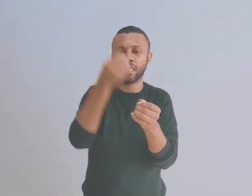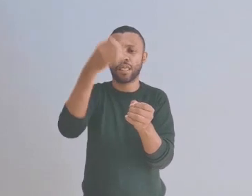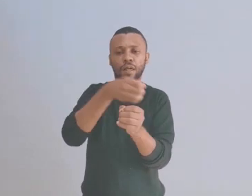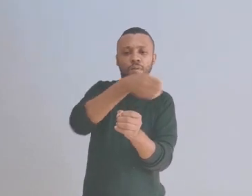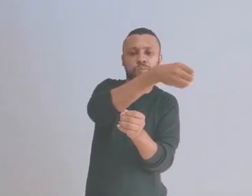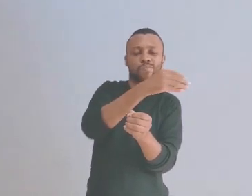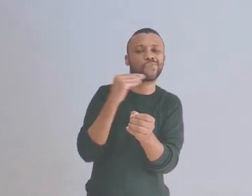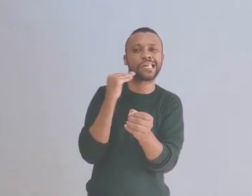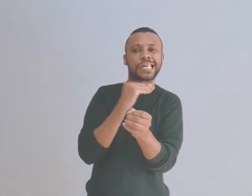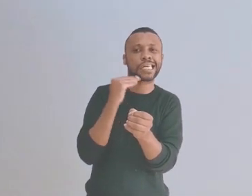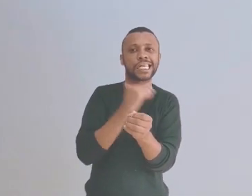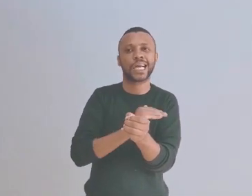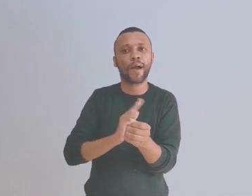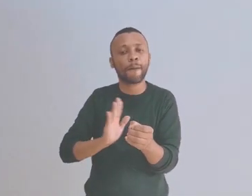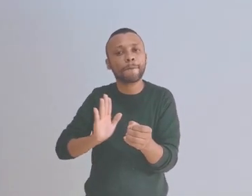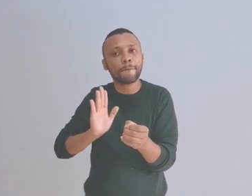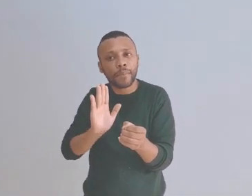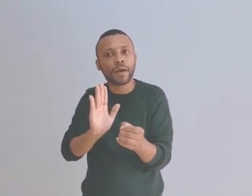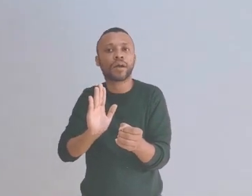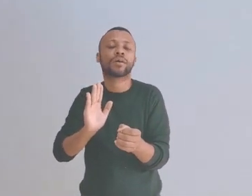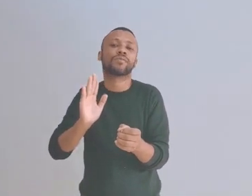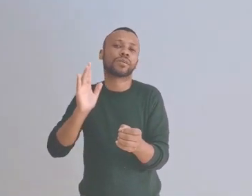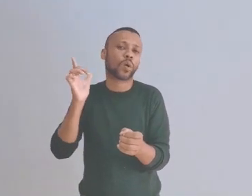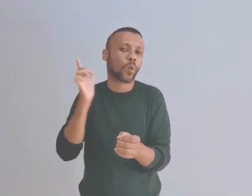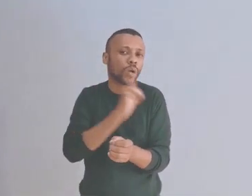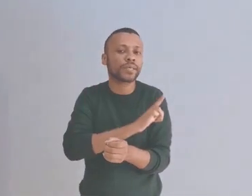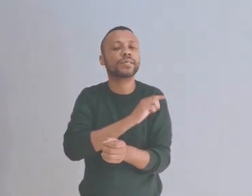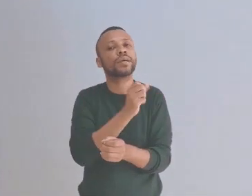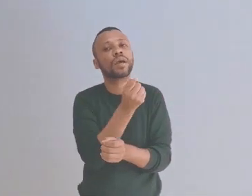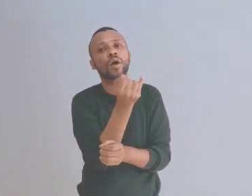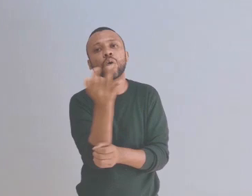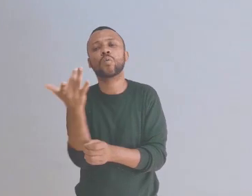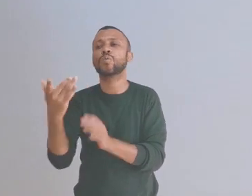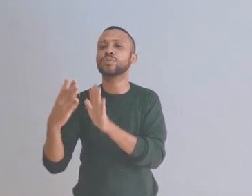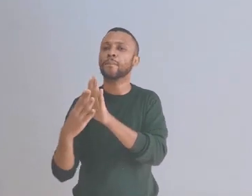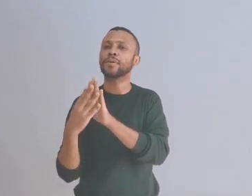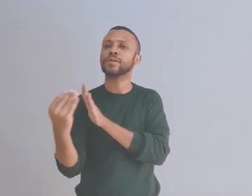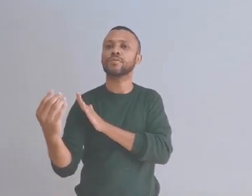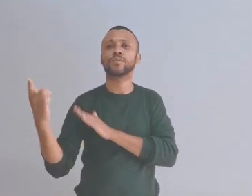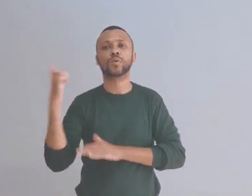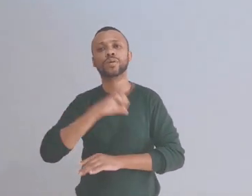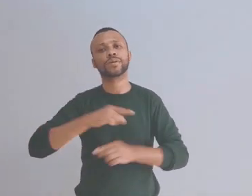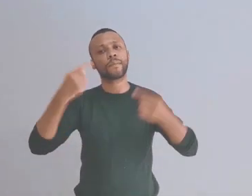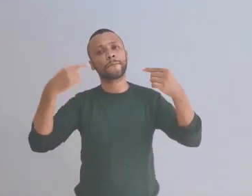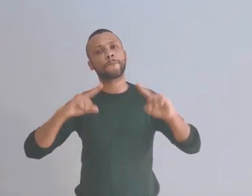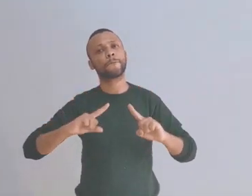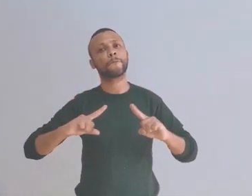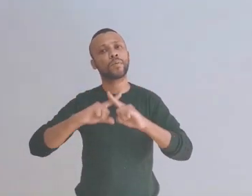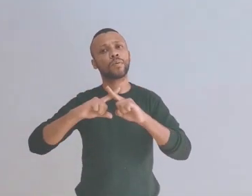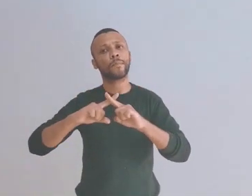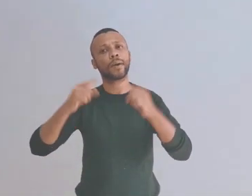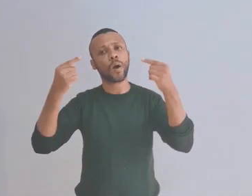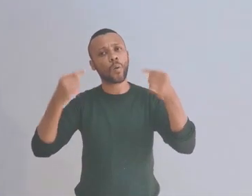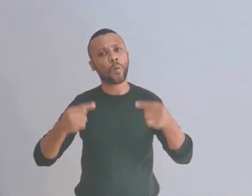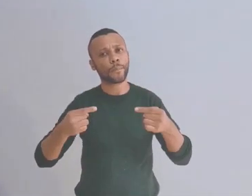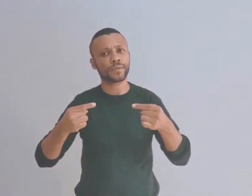unificada. Mas você consegue, sim, comprar alguns kits, mas não são aqueles para você competir. É para começar, mas para competir em si não